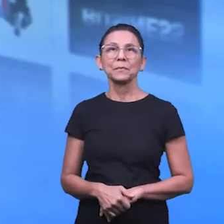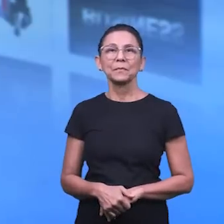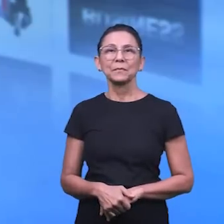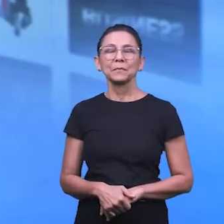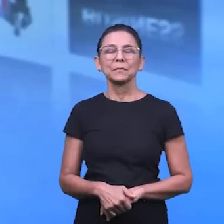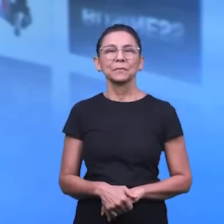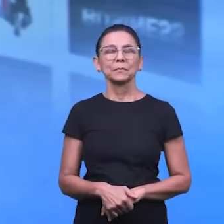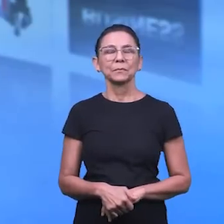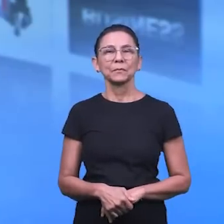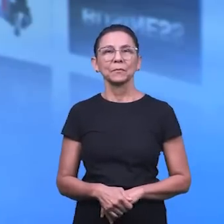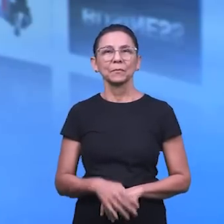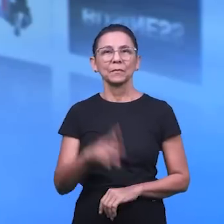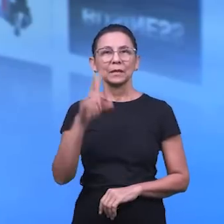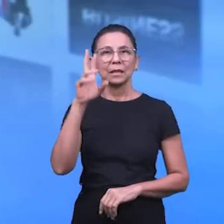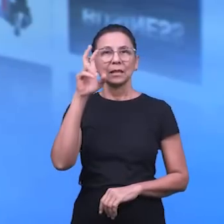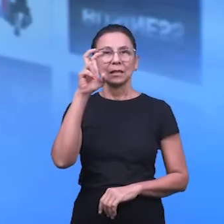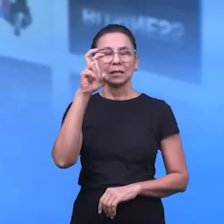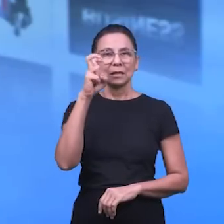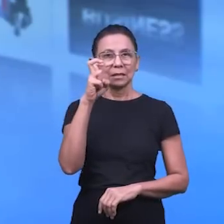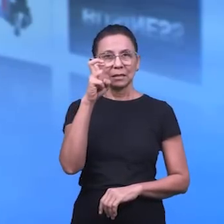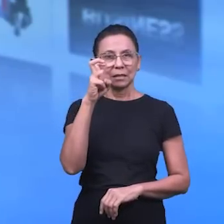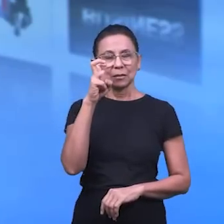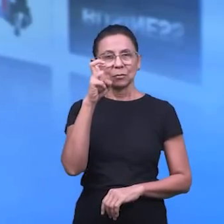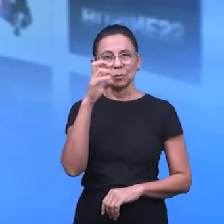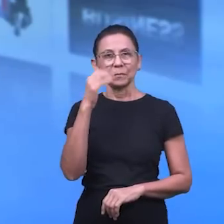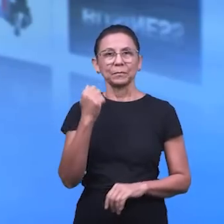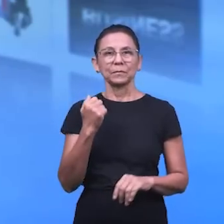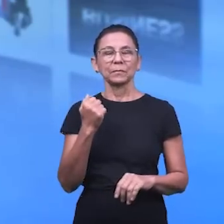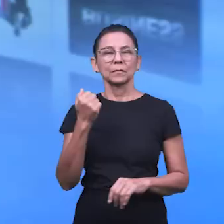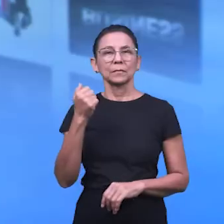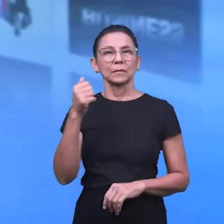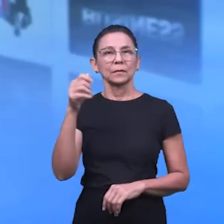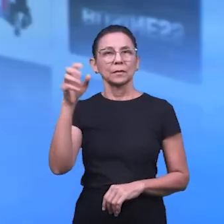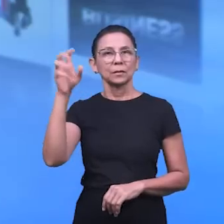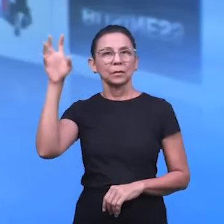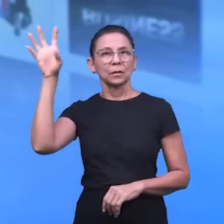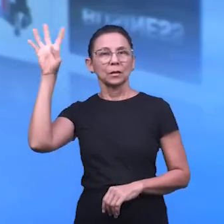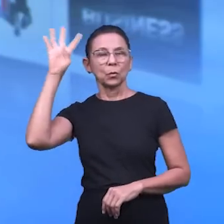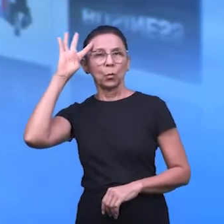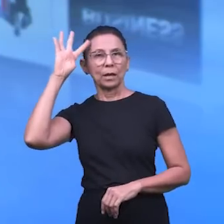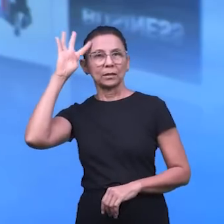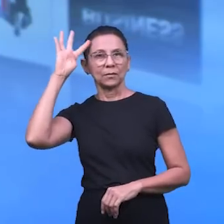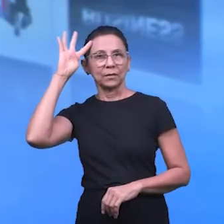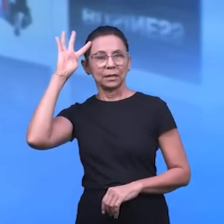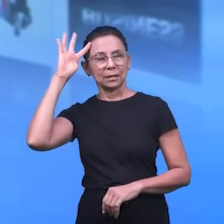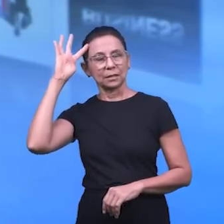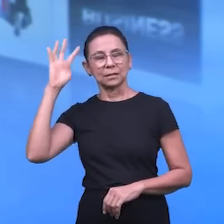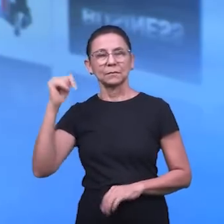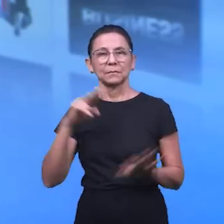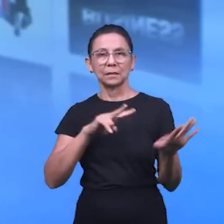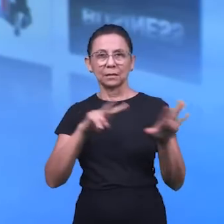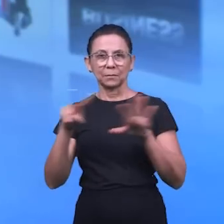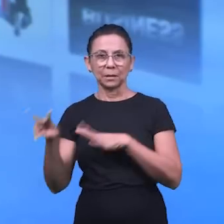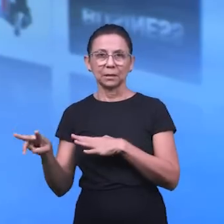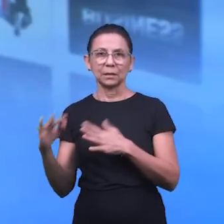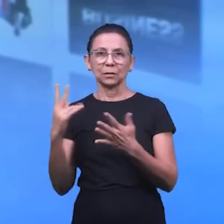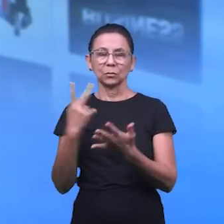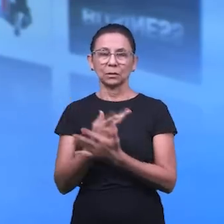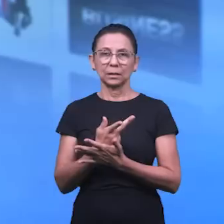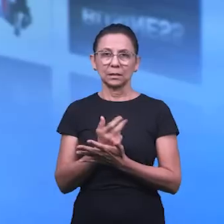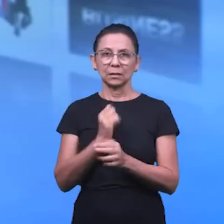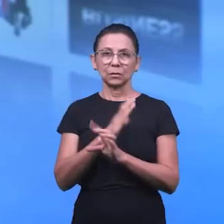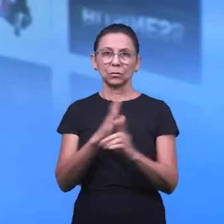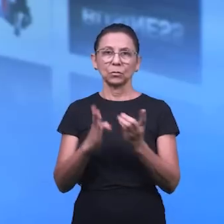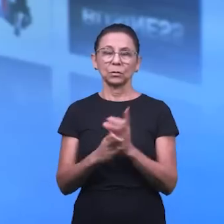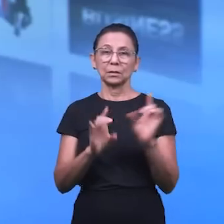5 quartas-feiras e, como de costume, nos meses em que isso acontece, aconteceu um culto especial com as senhoras. Mas dessa